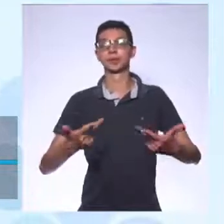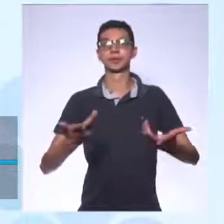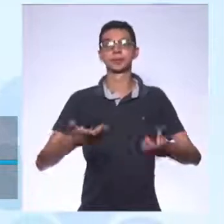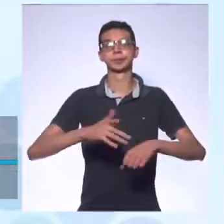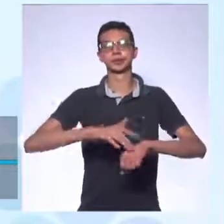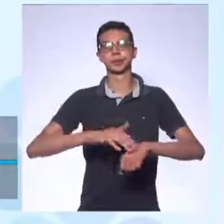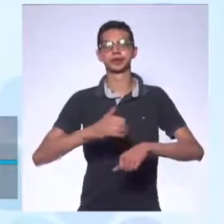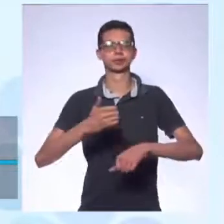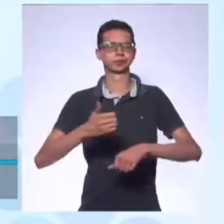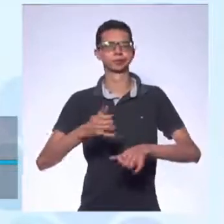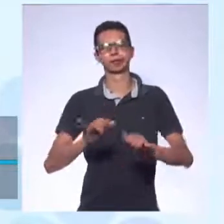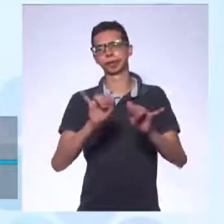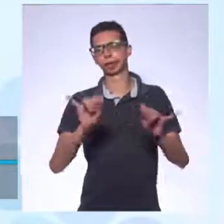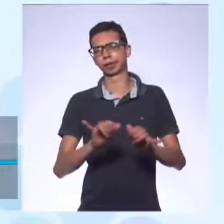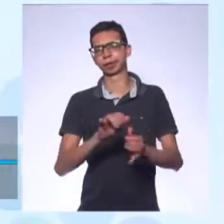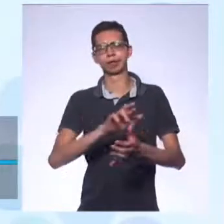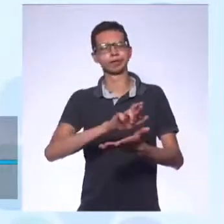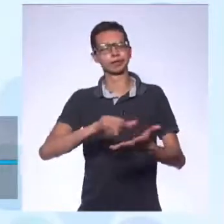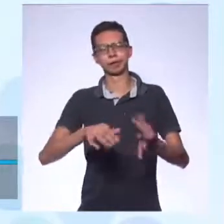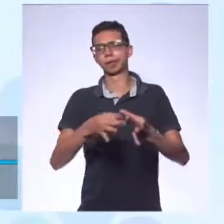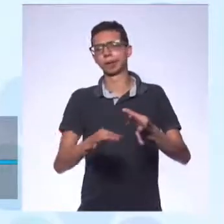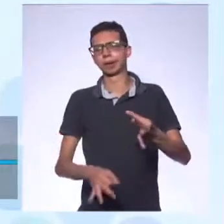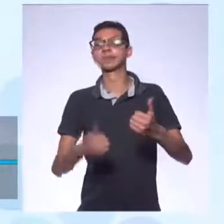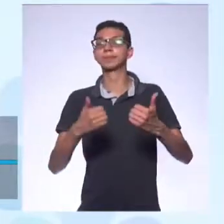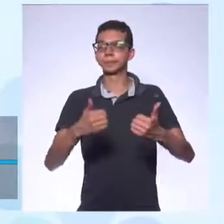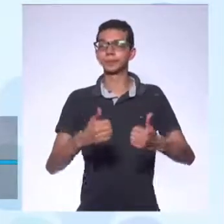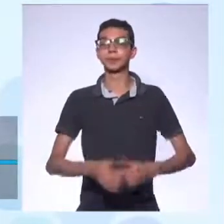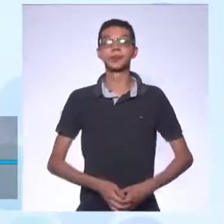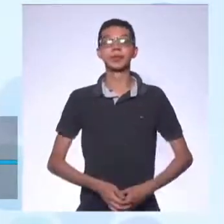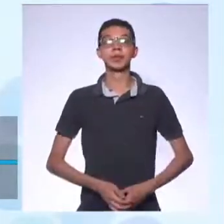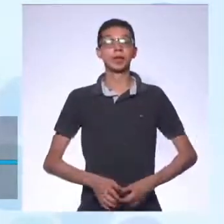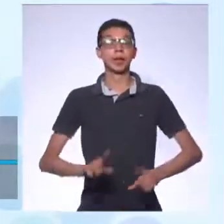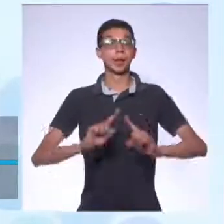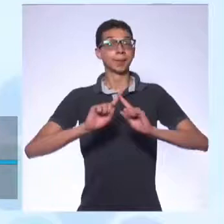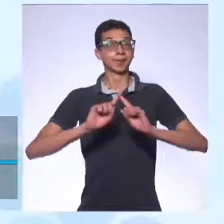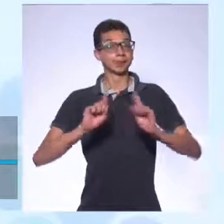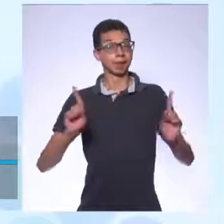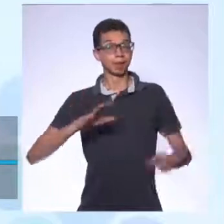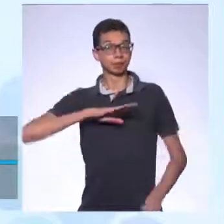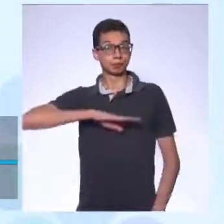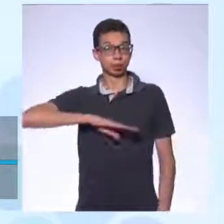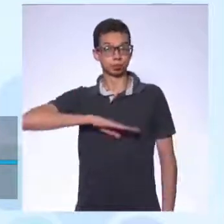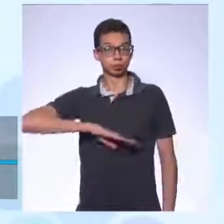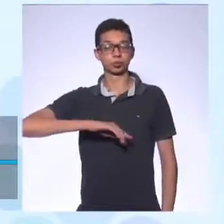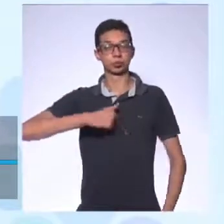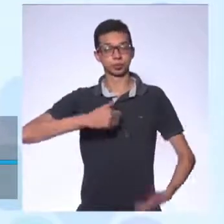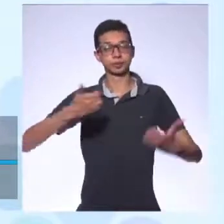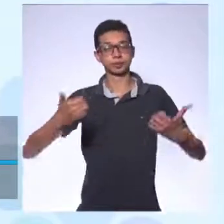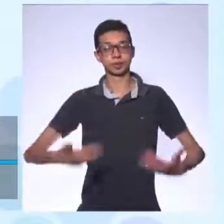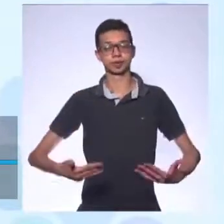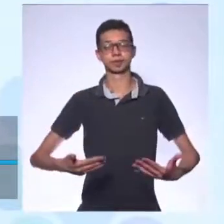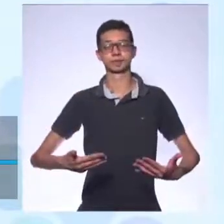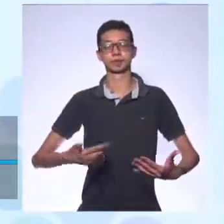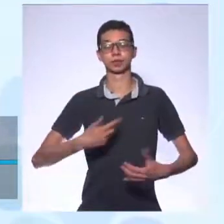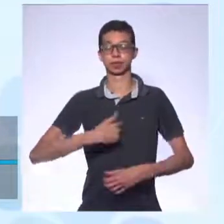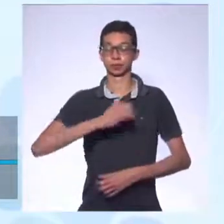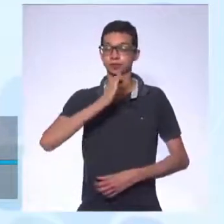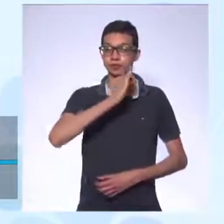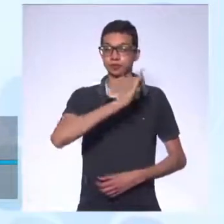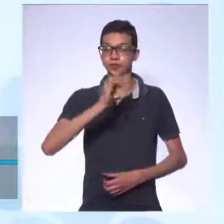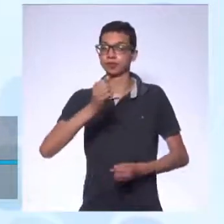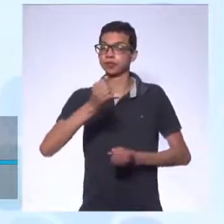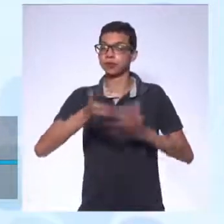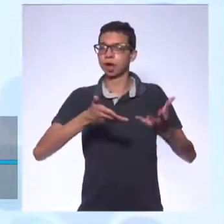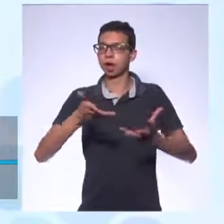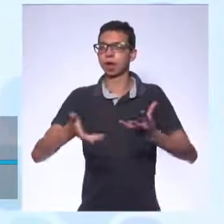verdade, gente, falando assim o português claro, a gente está preocupado com a nossa vida. Tá? Porque o planeta,